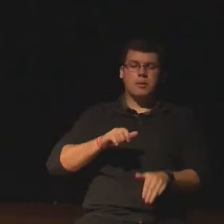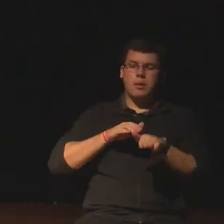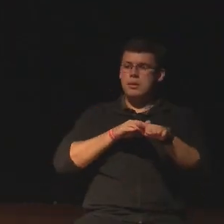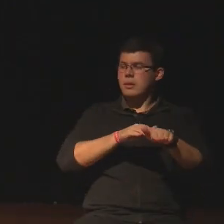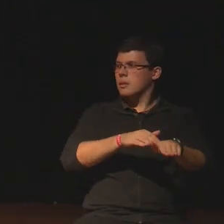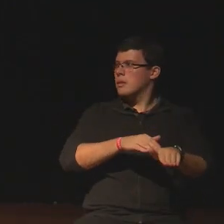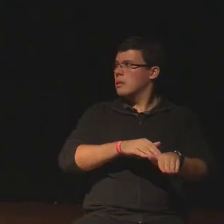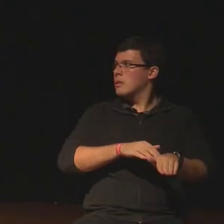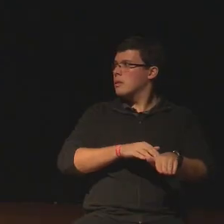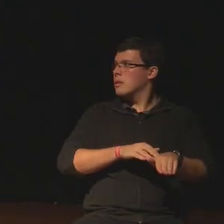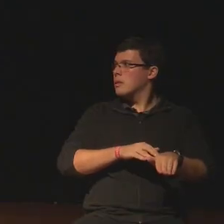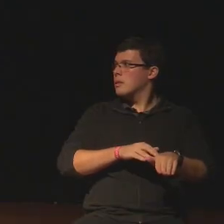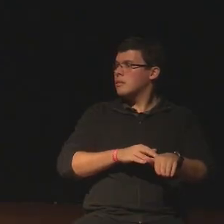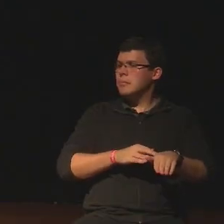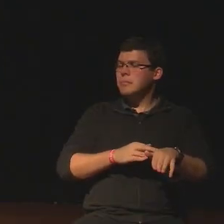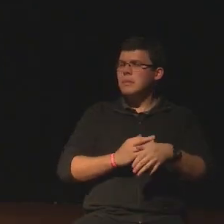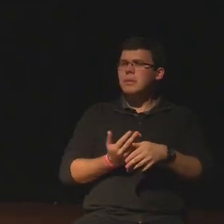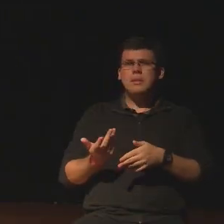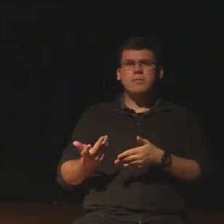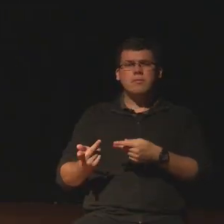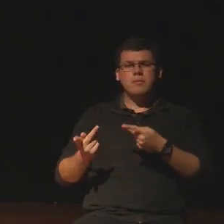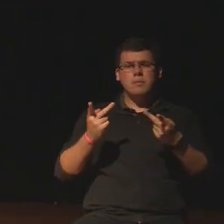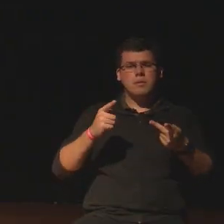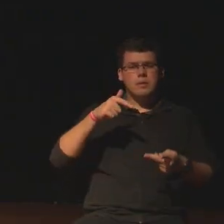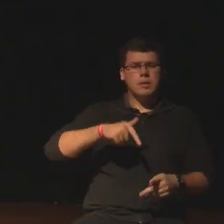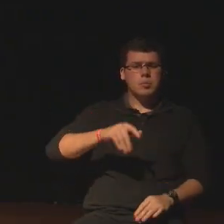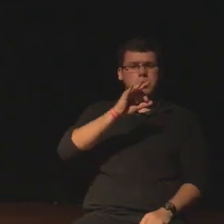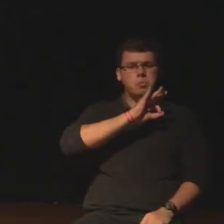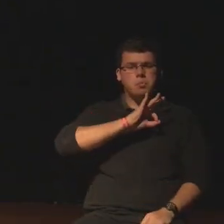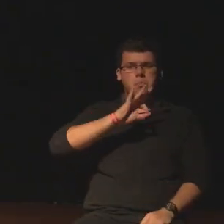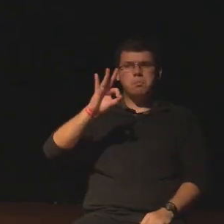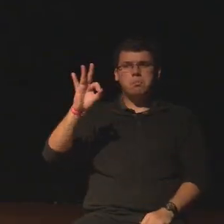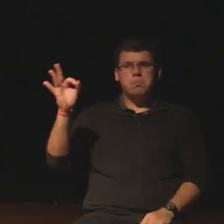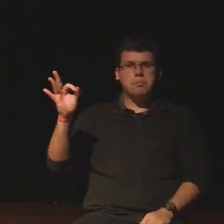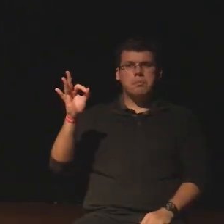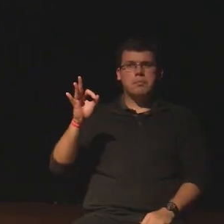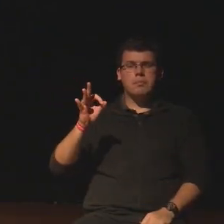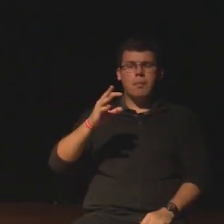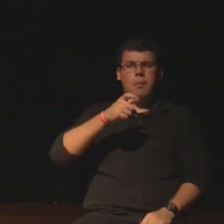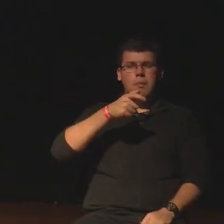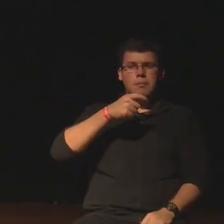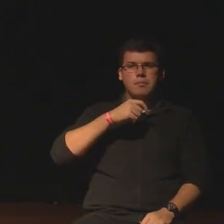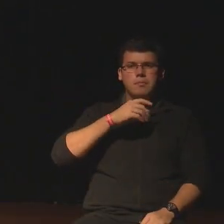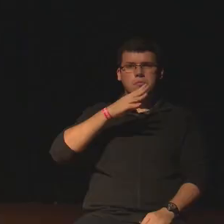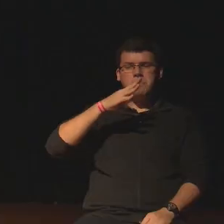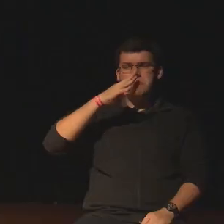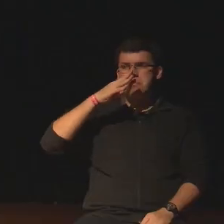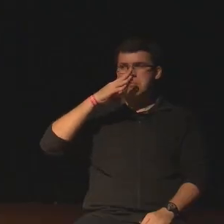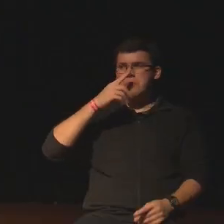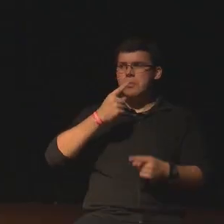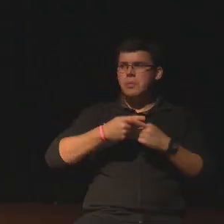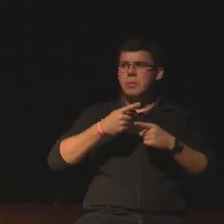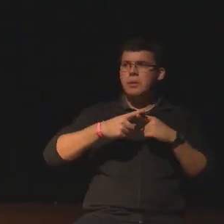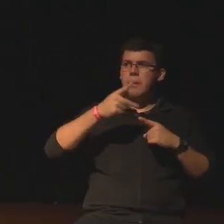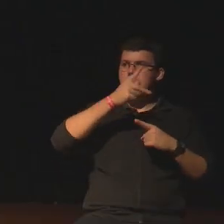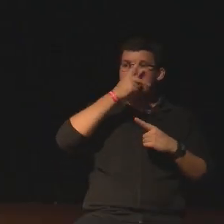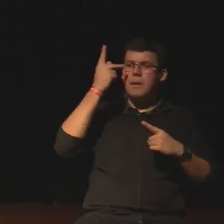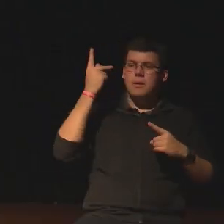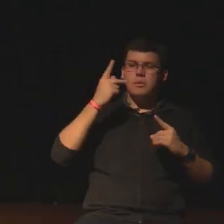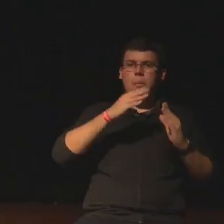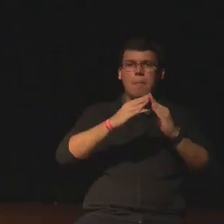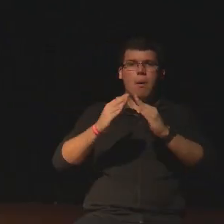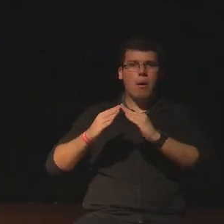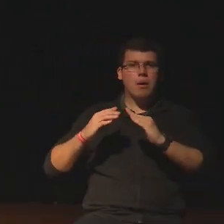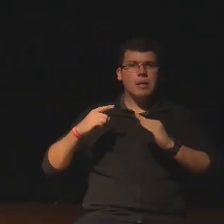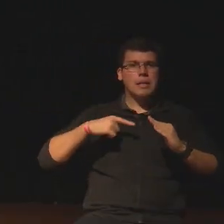É muito impressionante vir para cá, porque é um pessoal que mora num lugar que tem o corredor da 23 de Maio,